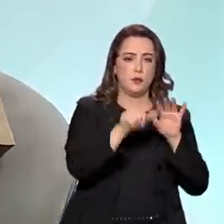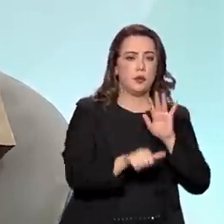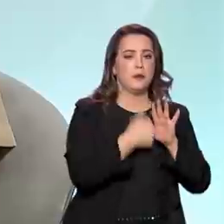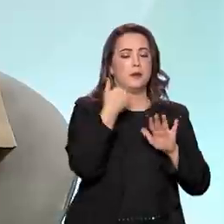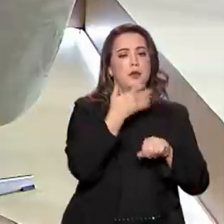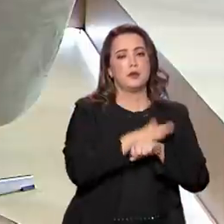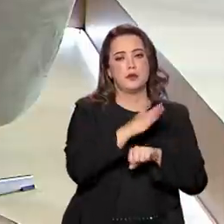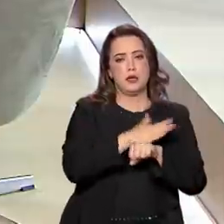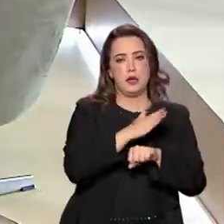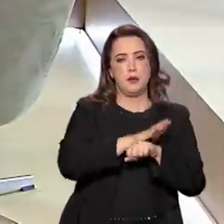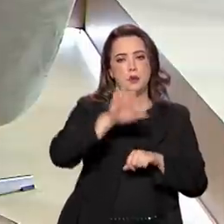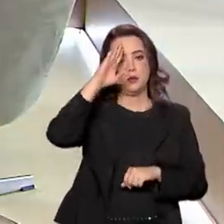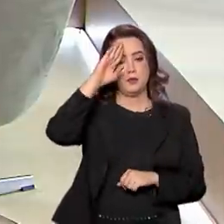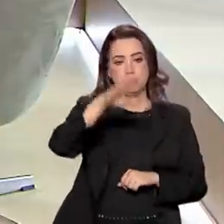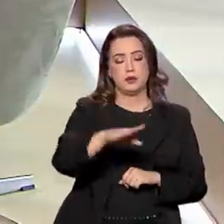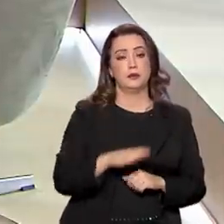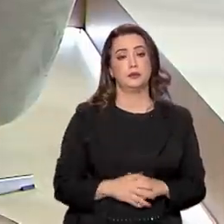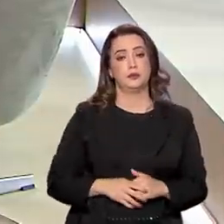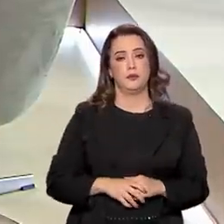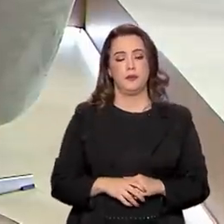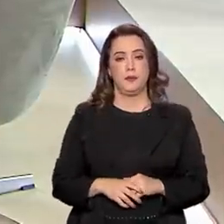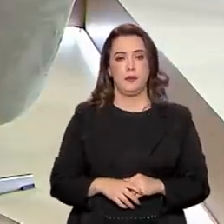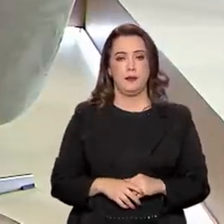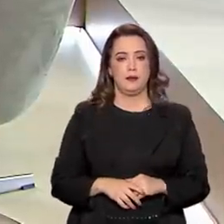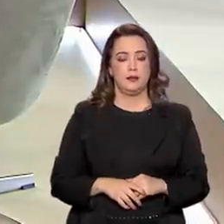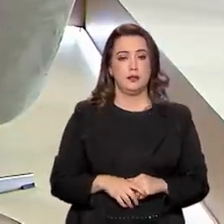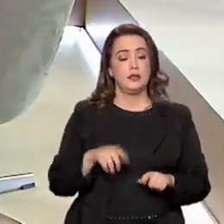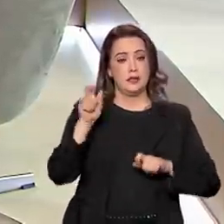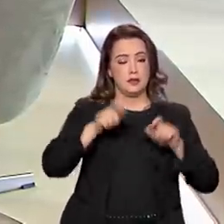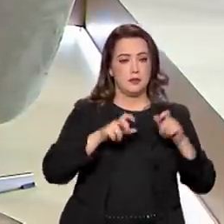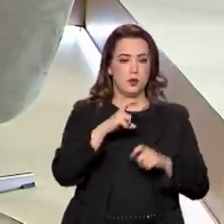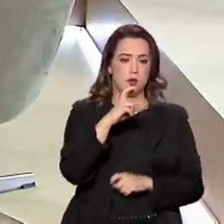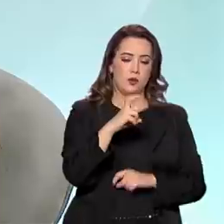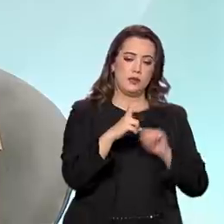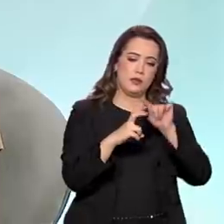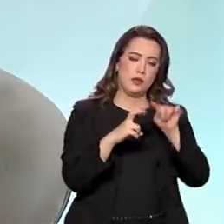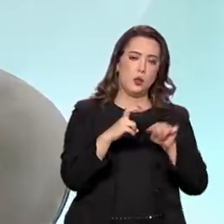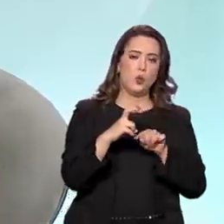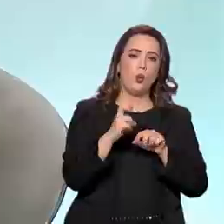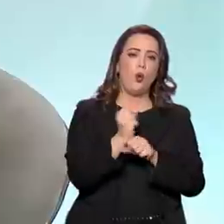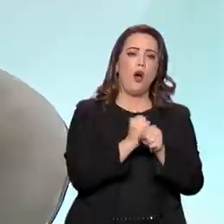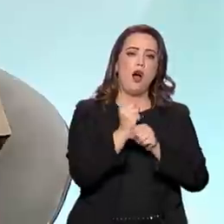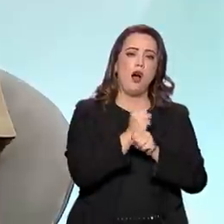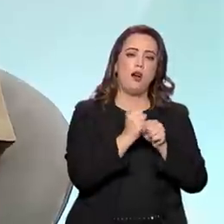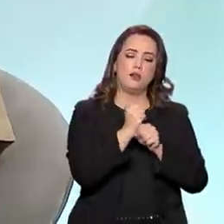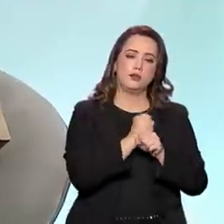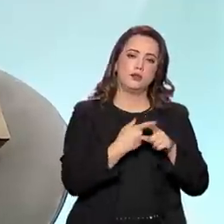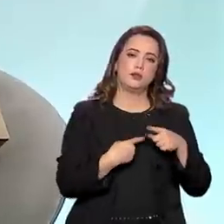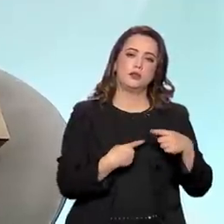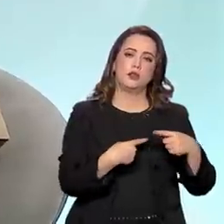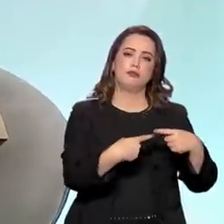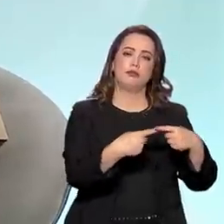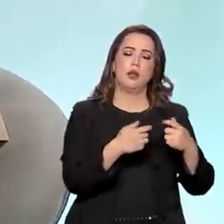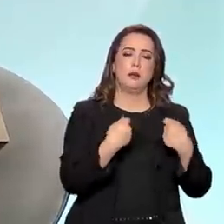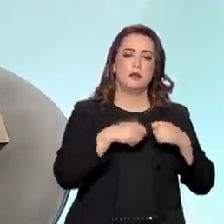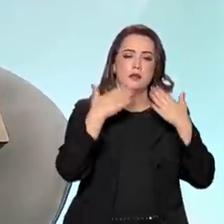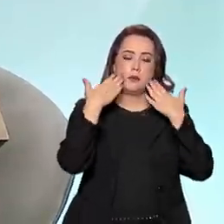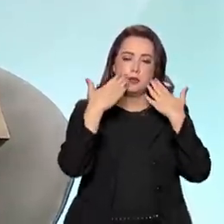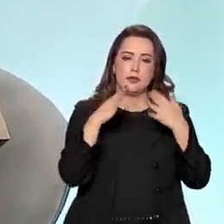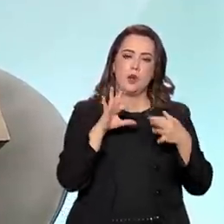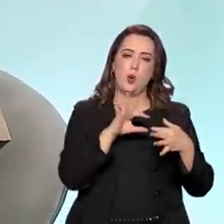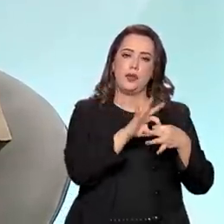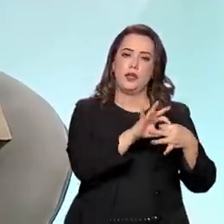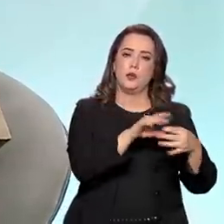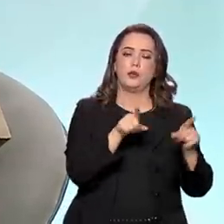teve a instrução militar contra gente que tem essa função militar e aquele pessoal dos cinco anos né que deu baixa mas ainda tá fazendo aquela apresentação